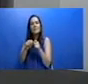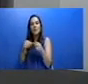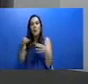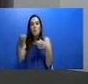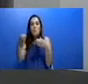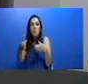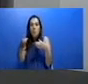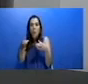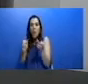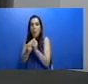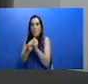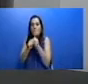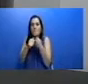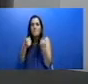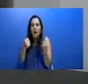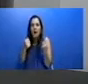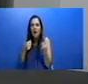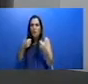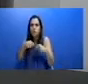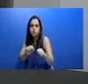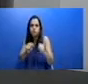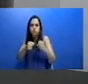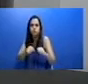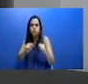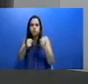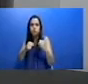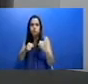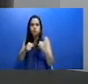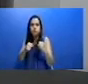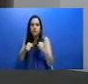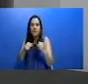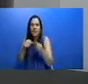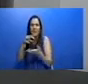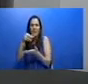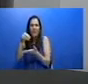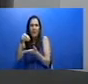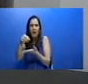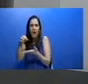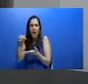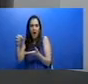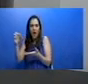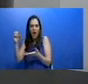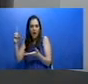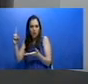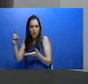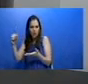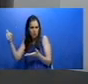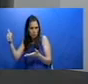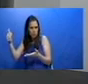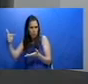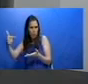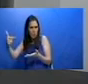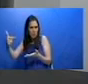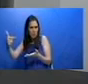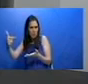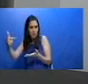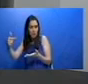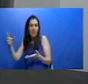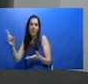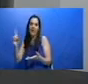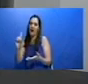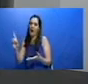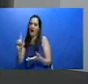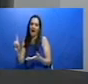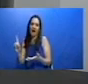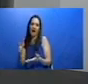geral. Como é um pozinho fininho, será que eu posso comprar as dúzias? Não, né? Pelo mesmo caso